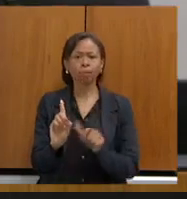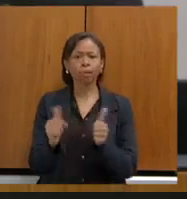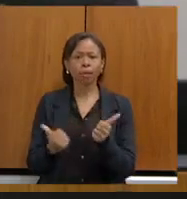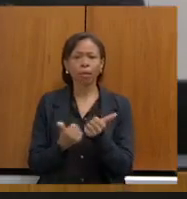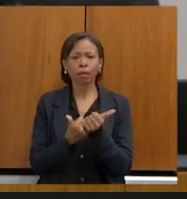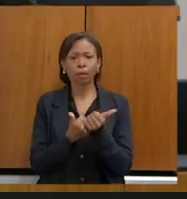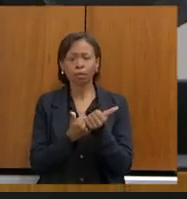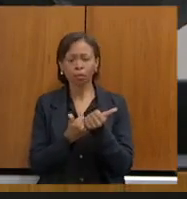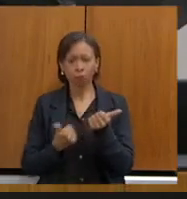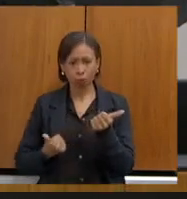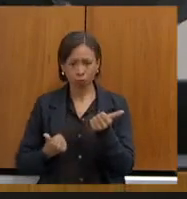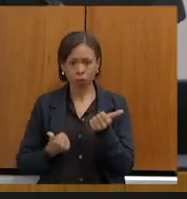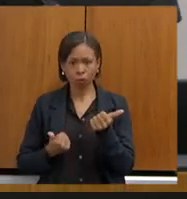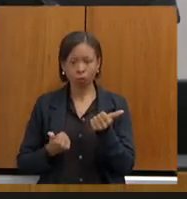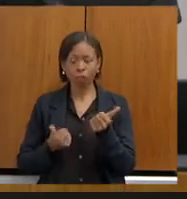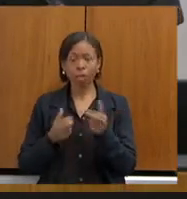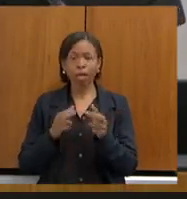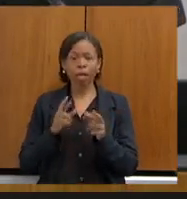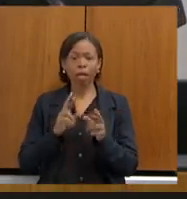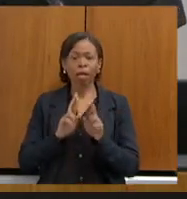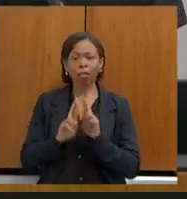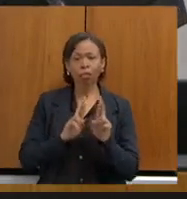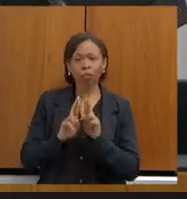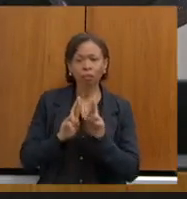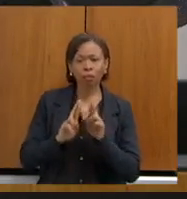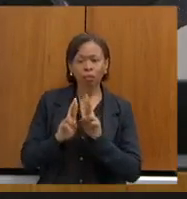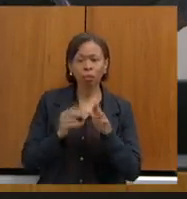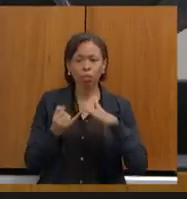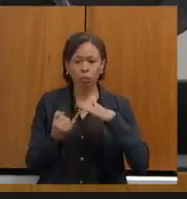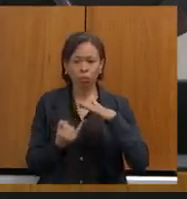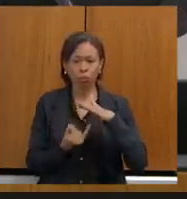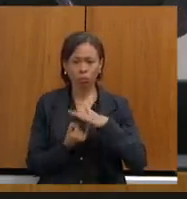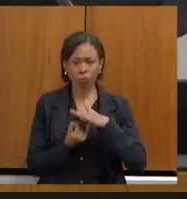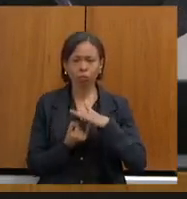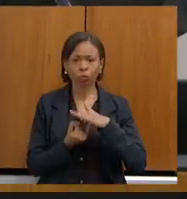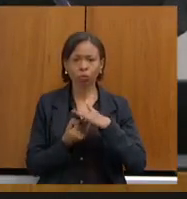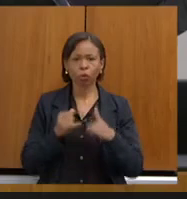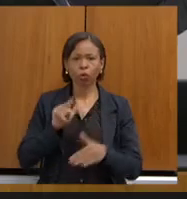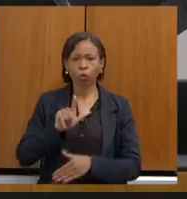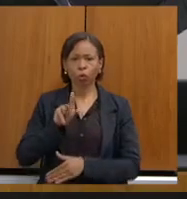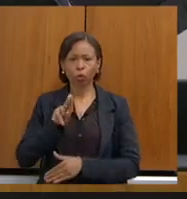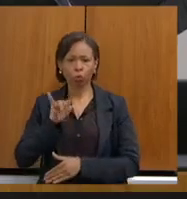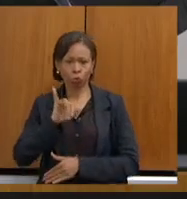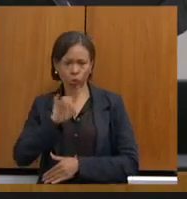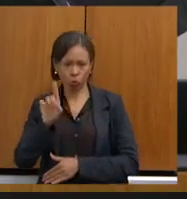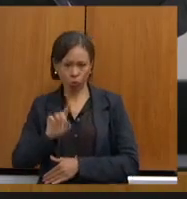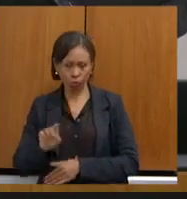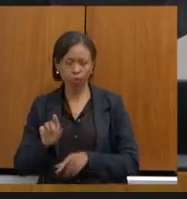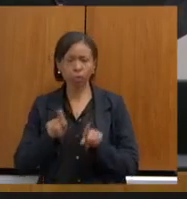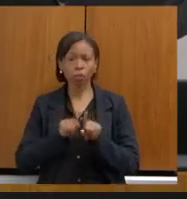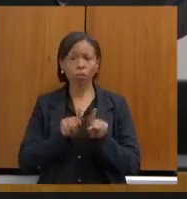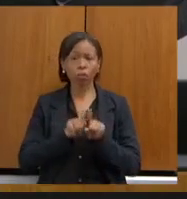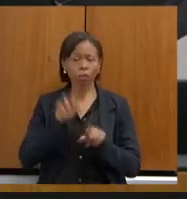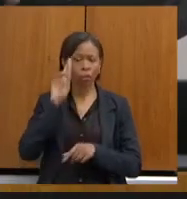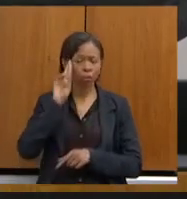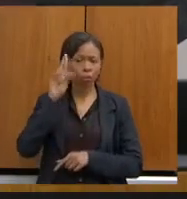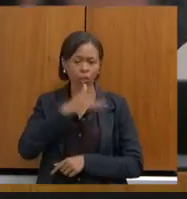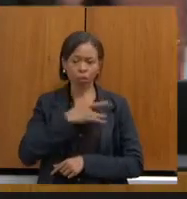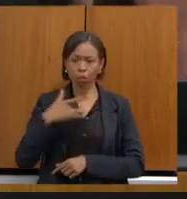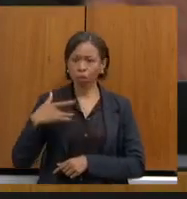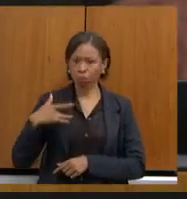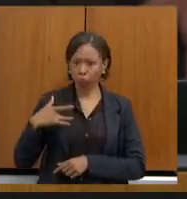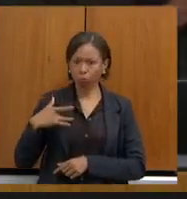de relações institucionais o Coronel PM José Luiz Reis Júnior do diretor de saúde da Polícia